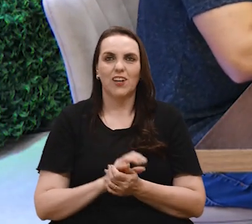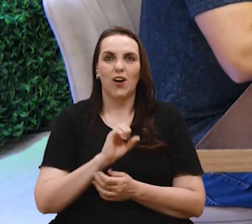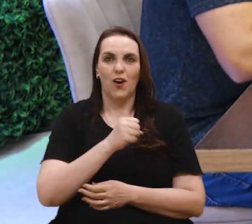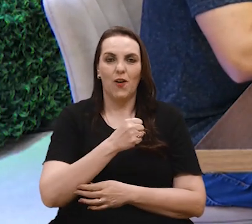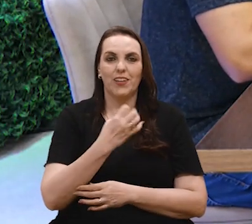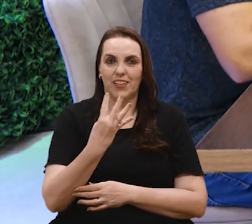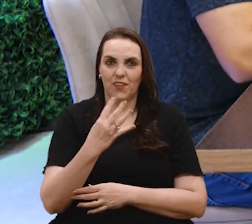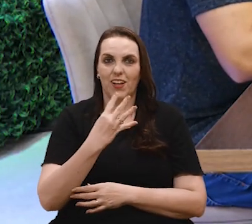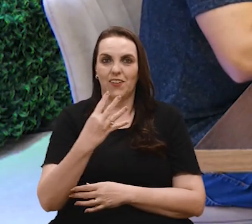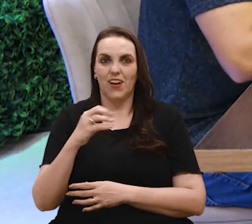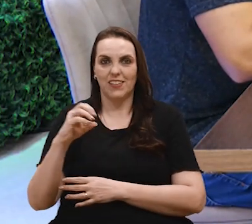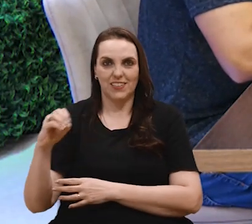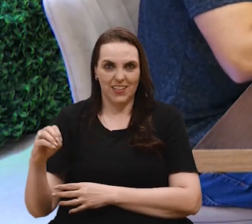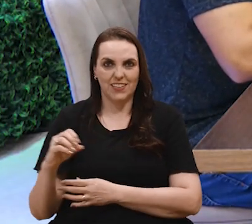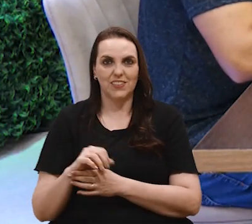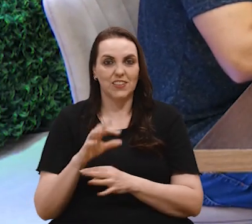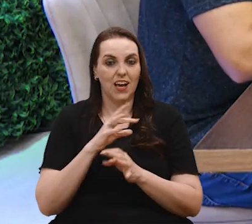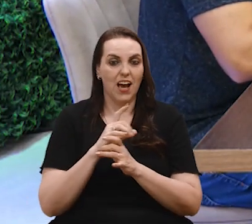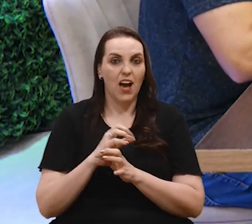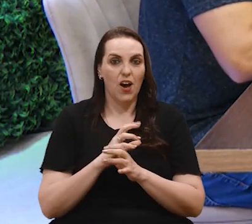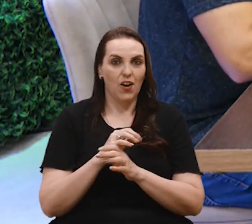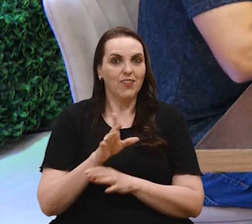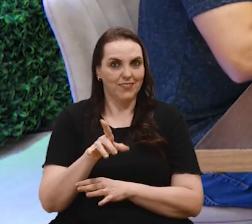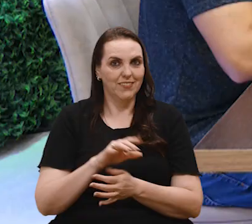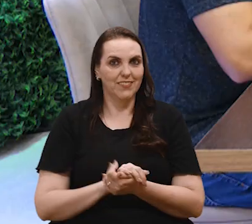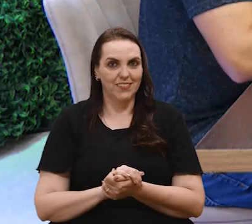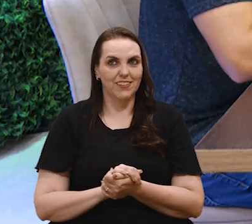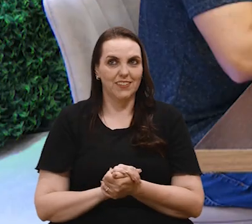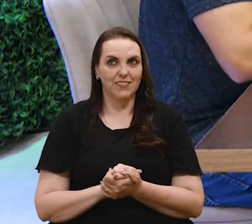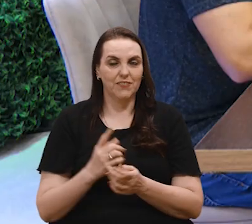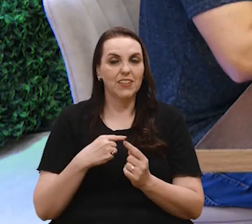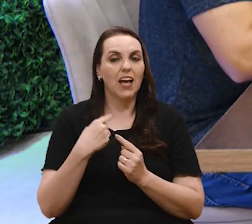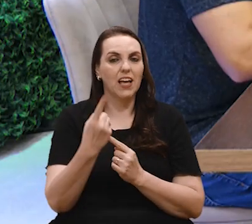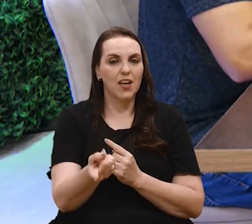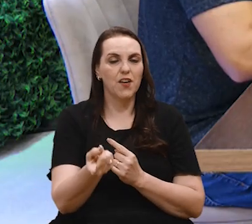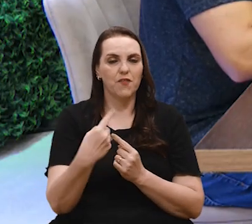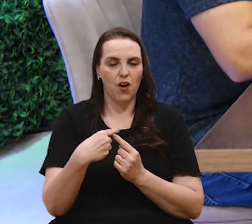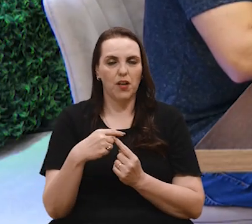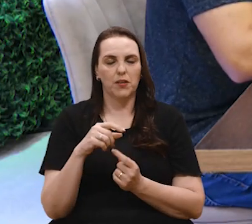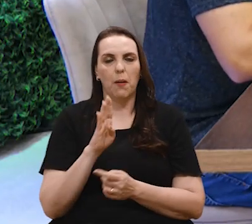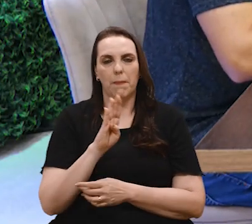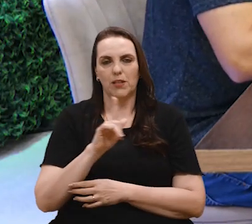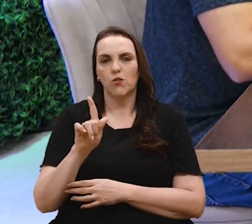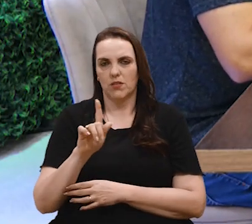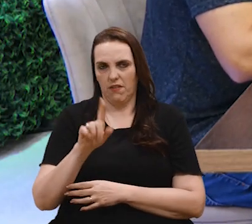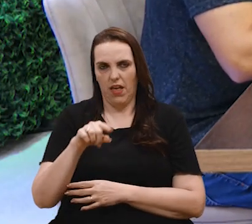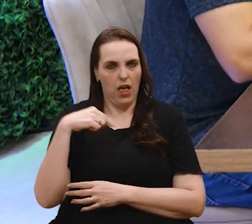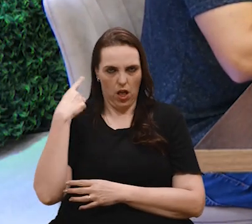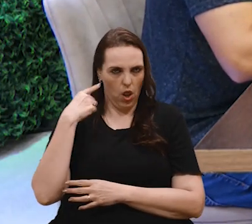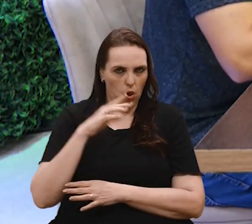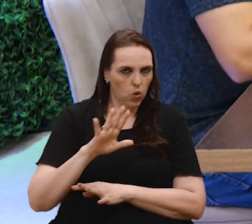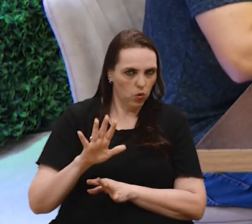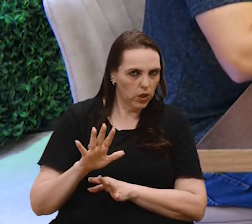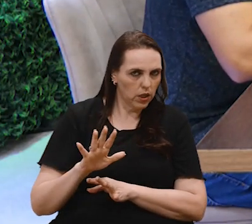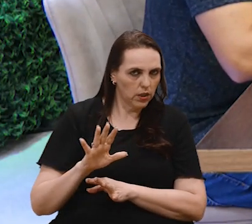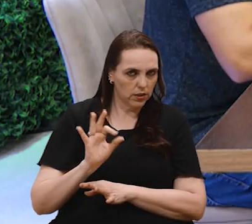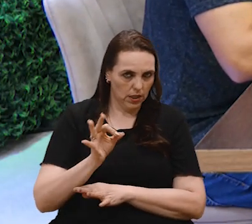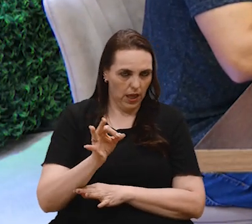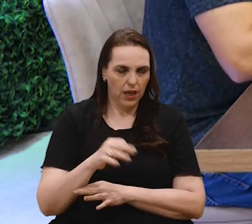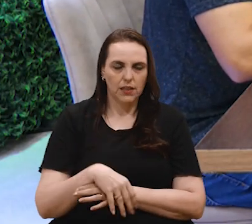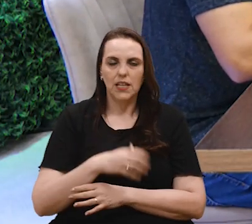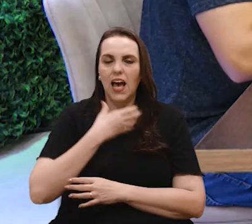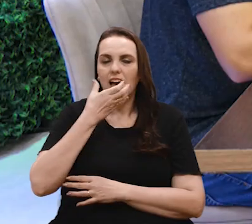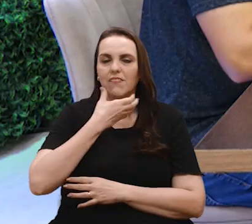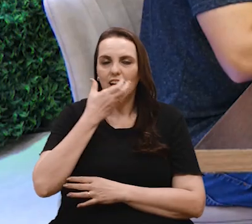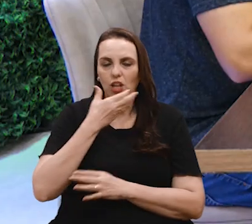aí, 84 e 400. Vocês calculem aí. Dá pra ir e voltar de Bento. É uma loucura, Dá né? pra ir e voltar. Dá pra ir pra